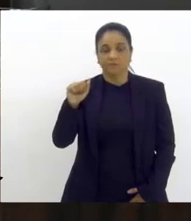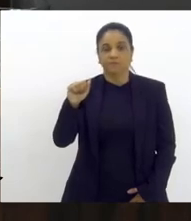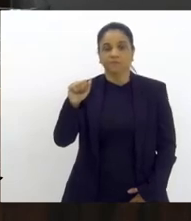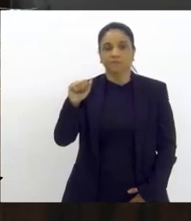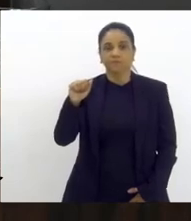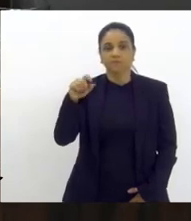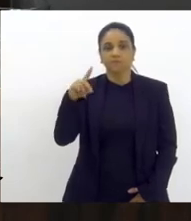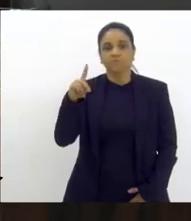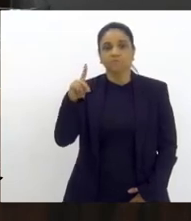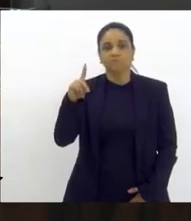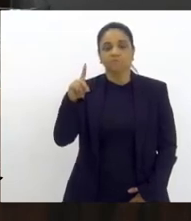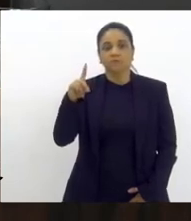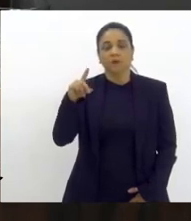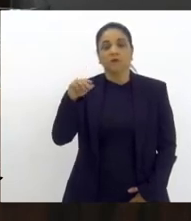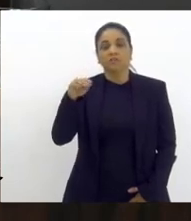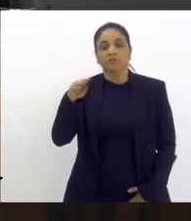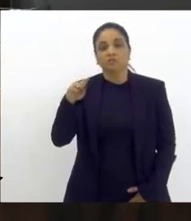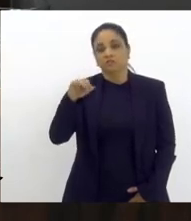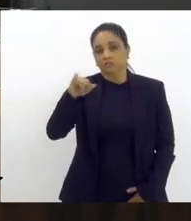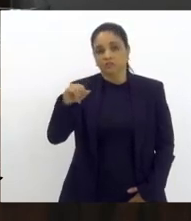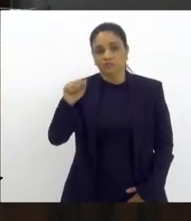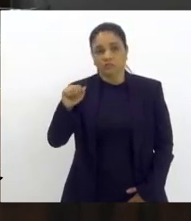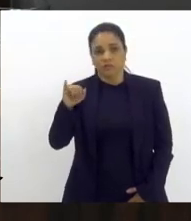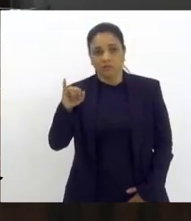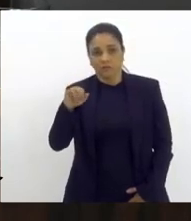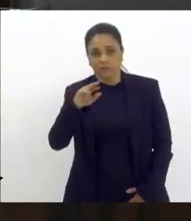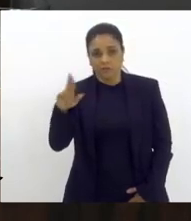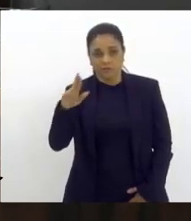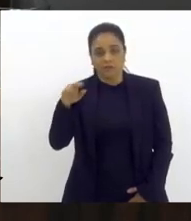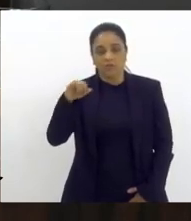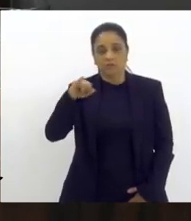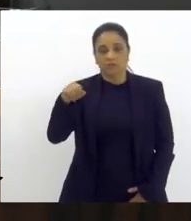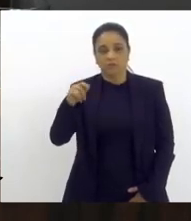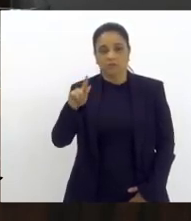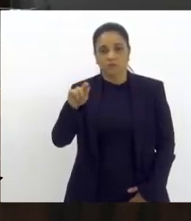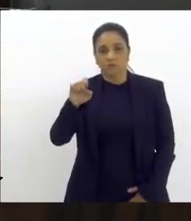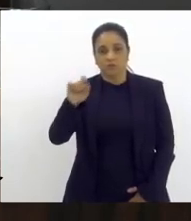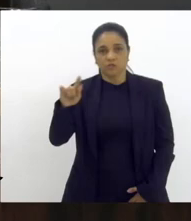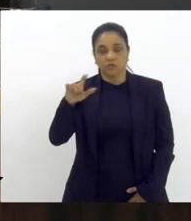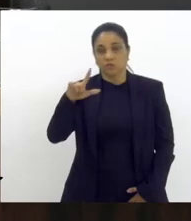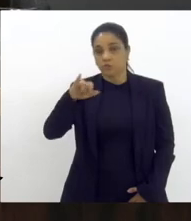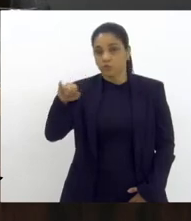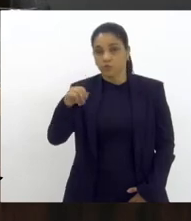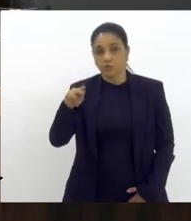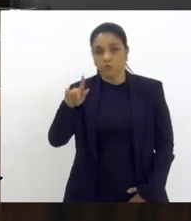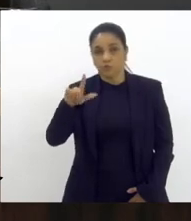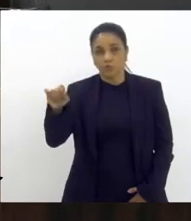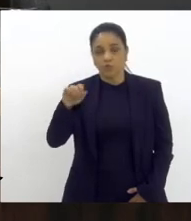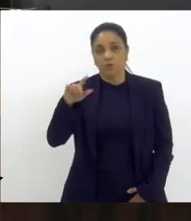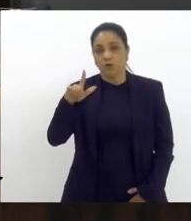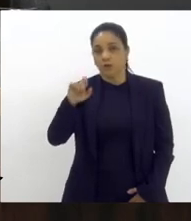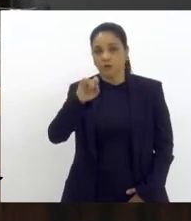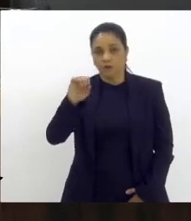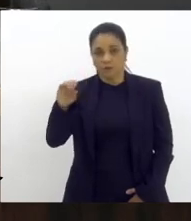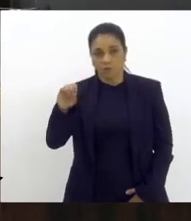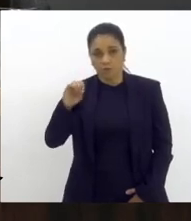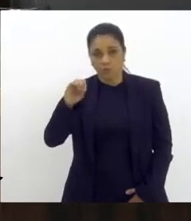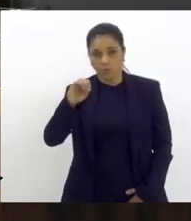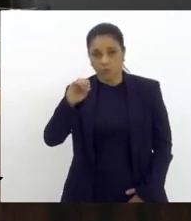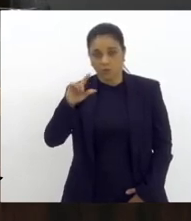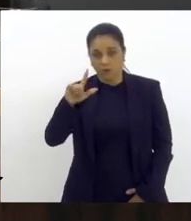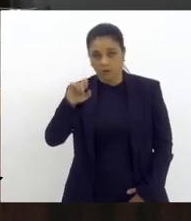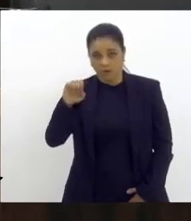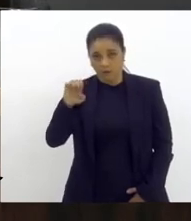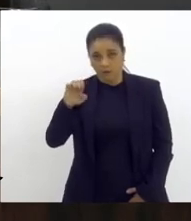Deputado Jair Bittencourt deputado Jorge Felipe Neto Deputado Júlio Rocha deputado Léo Vieira Deputado